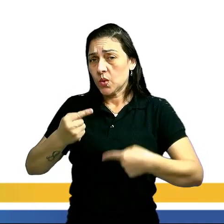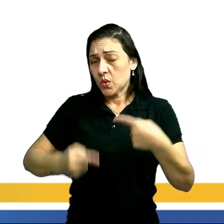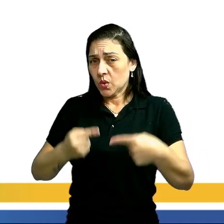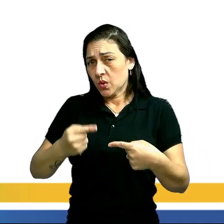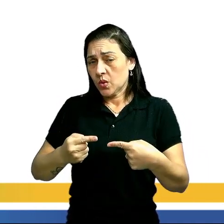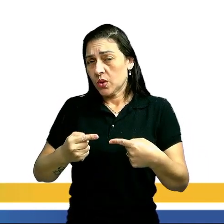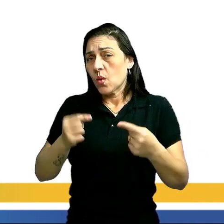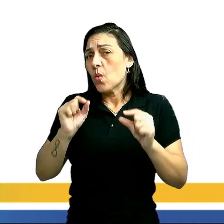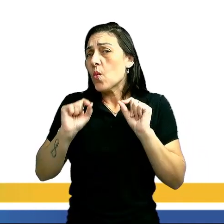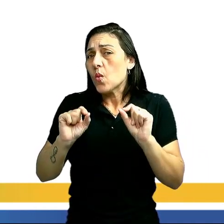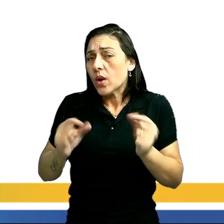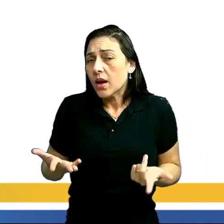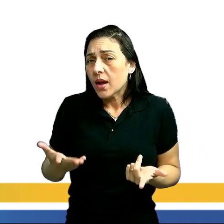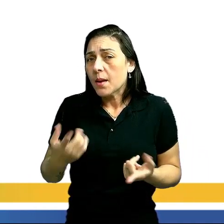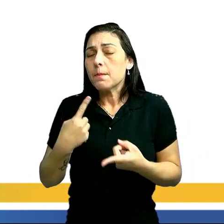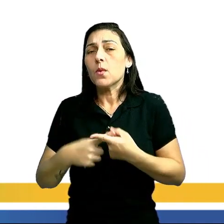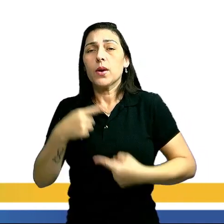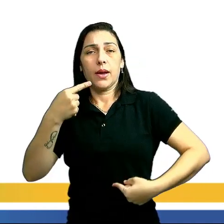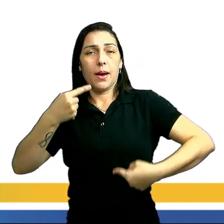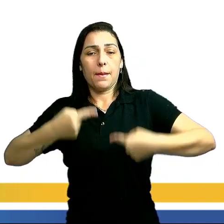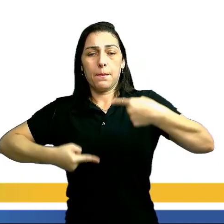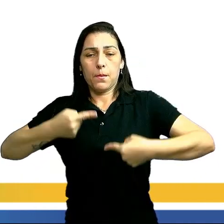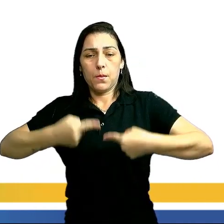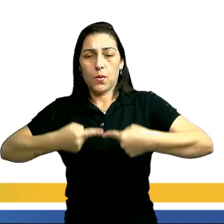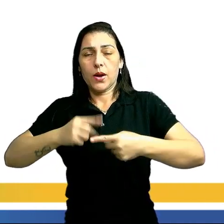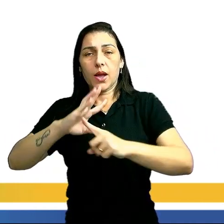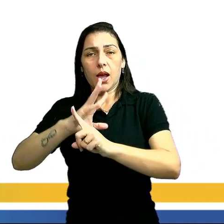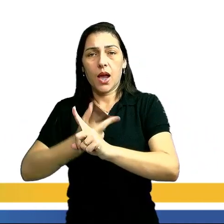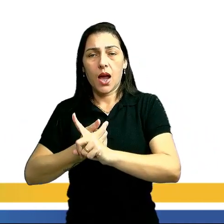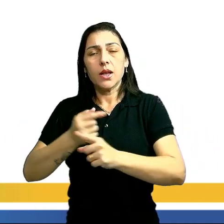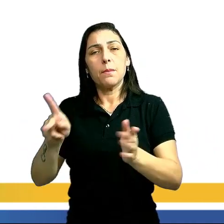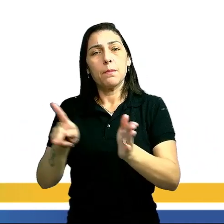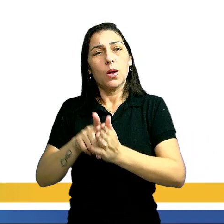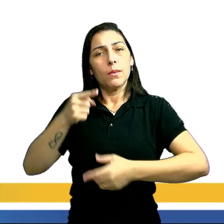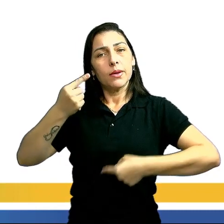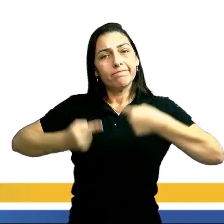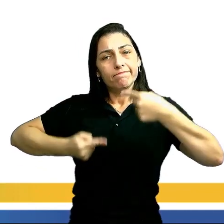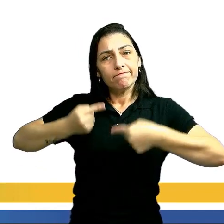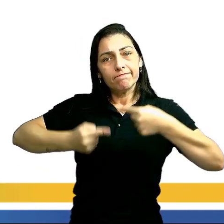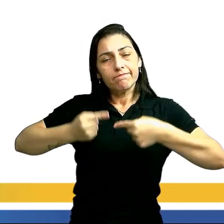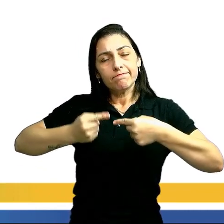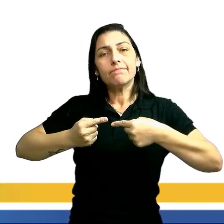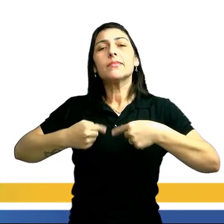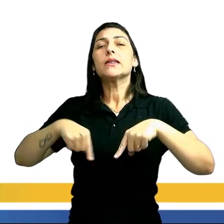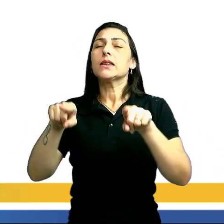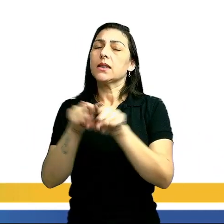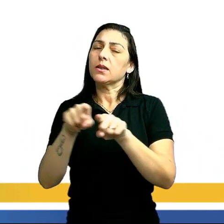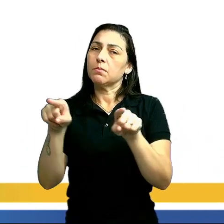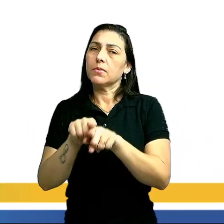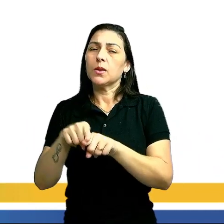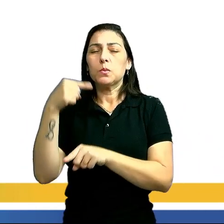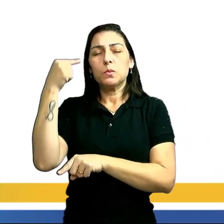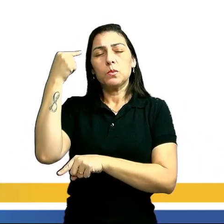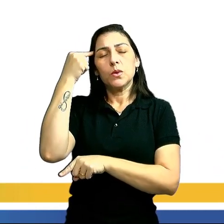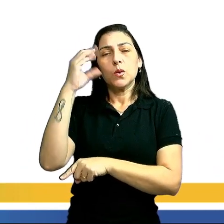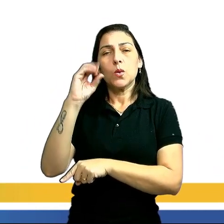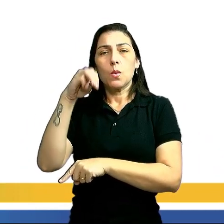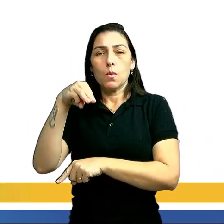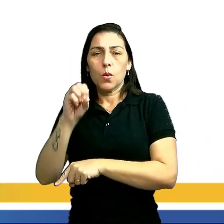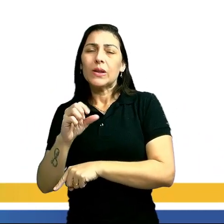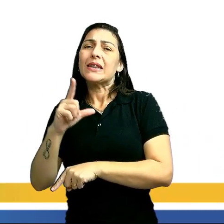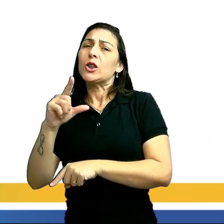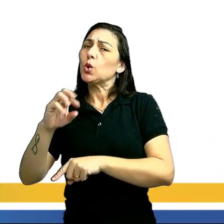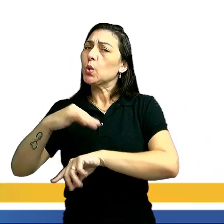vai discutir o quê? Porque a política é a arte da discussão. Outra coisa do senso comum, para tudo há um